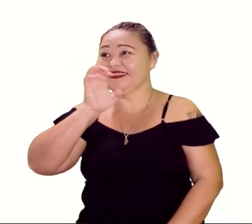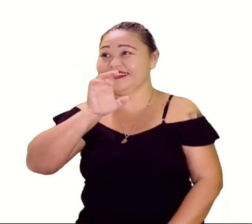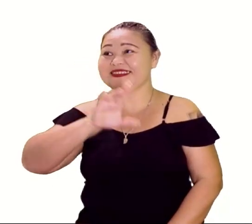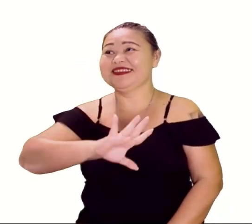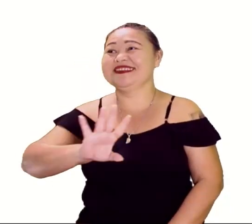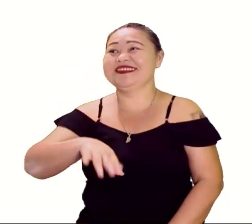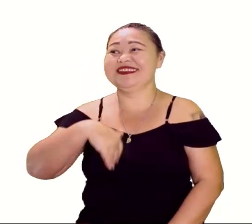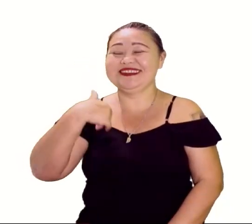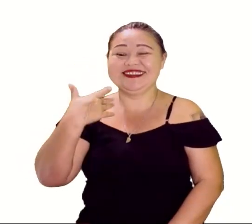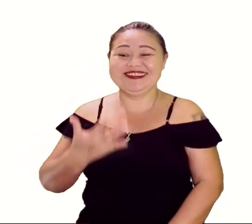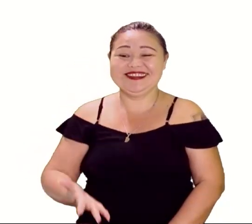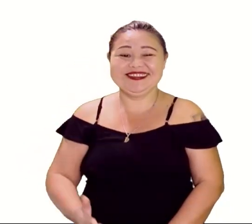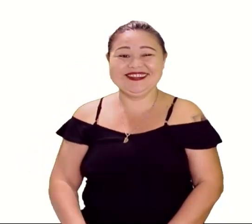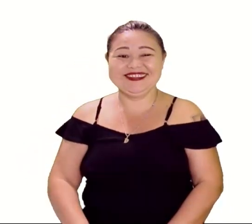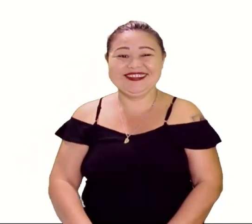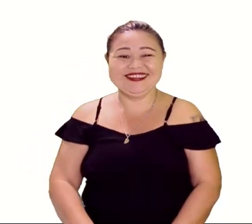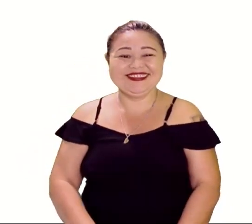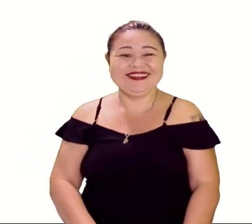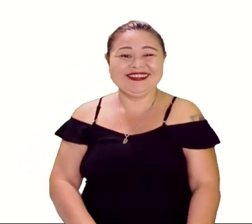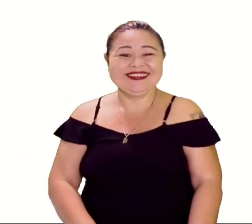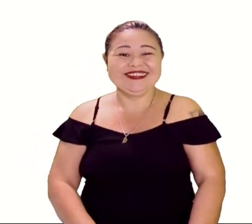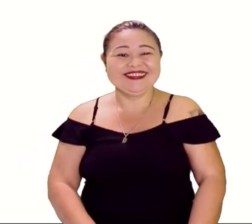nada.